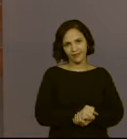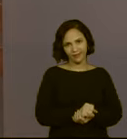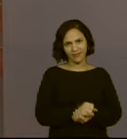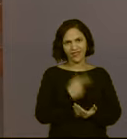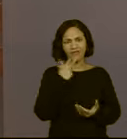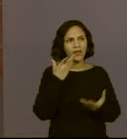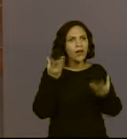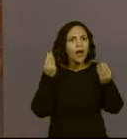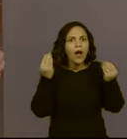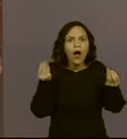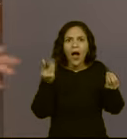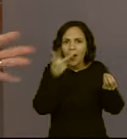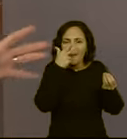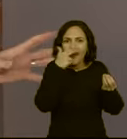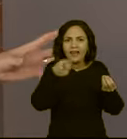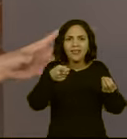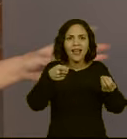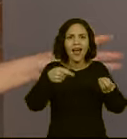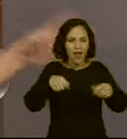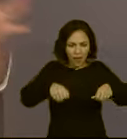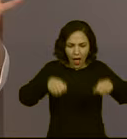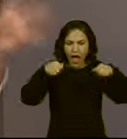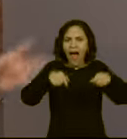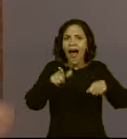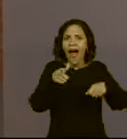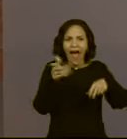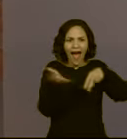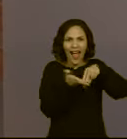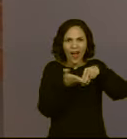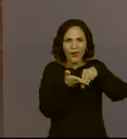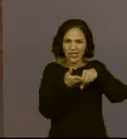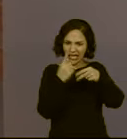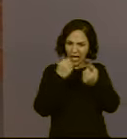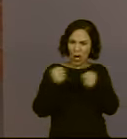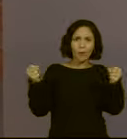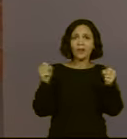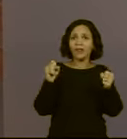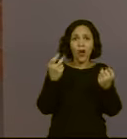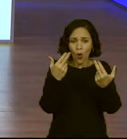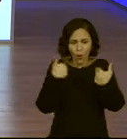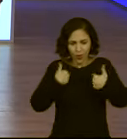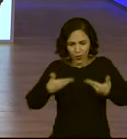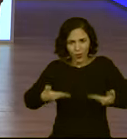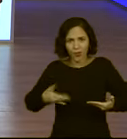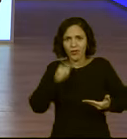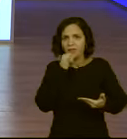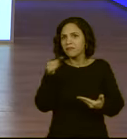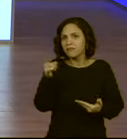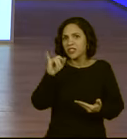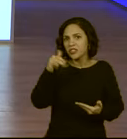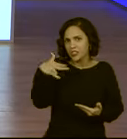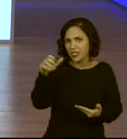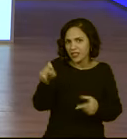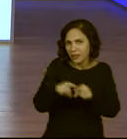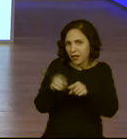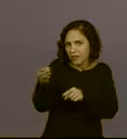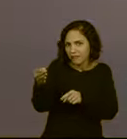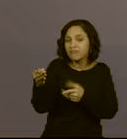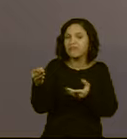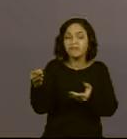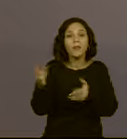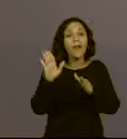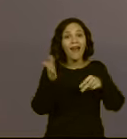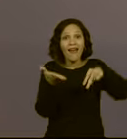fiquei lá embaixo Aqui dessa calça jeans né não uma calça jeans normal como a minha não sei se a sua é jeans mas